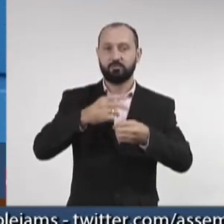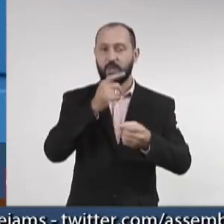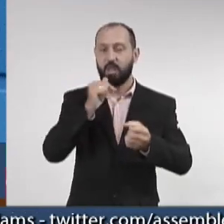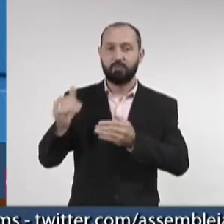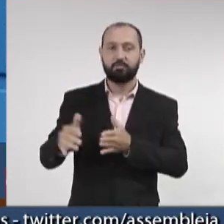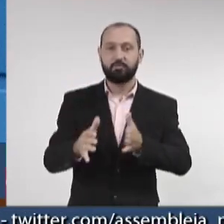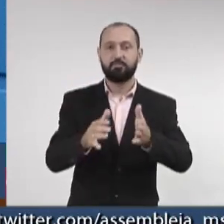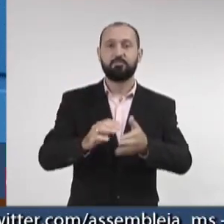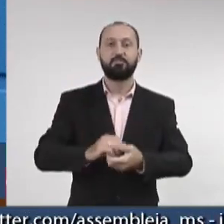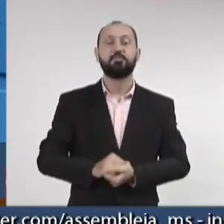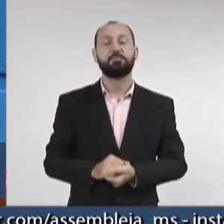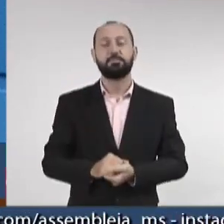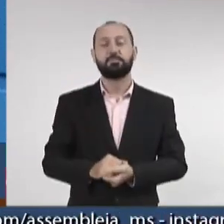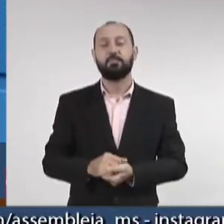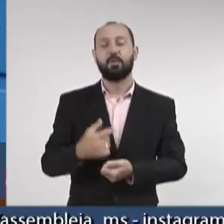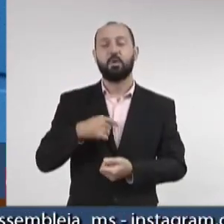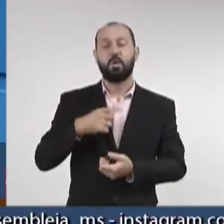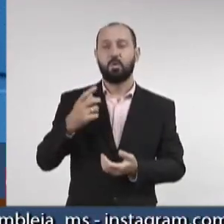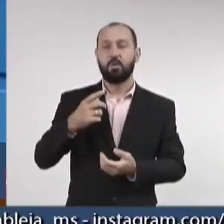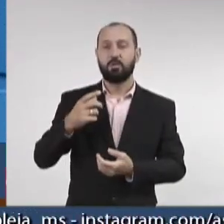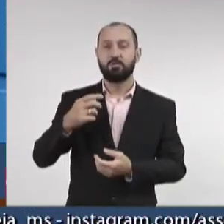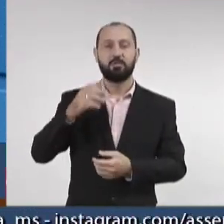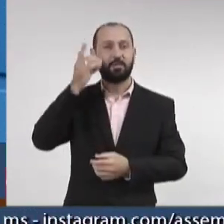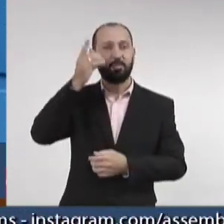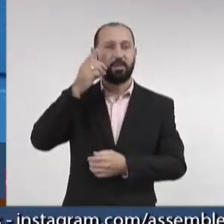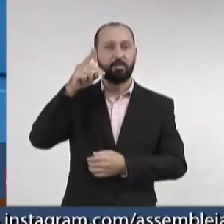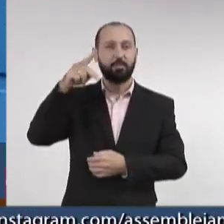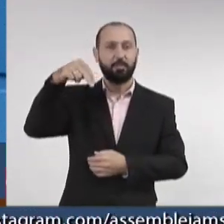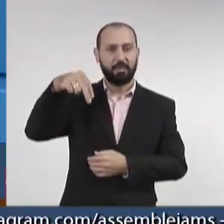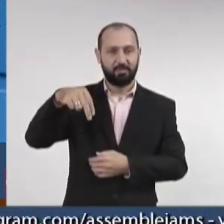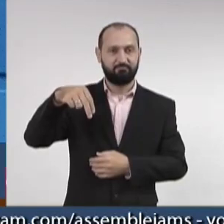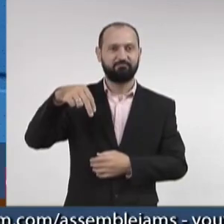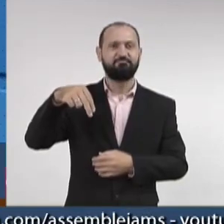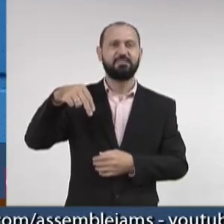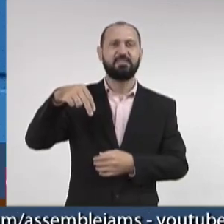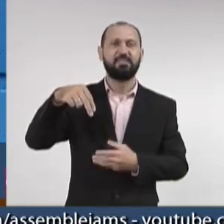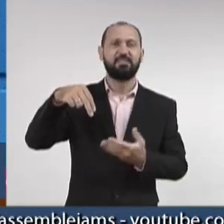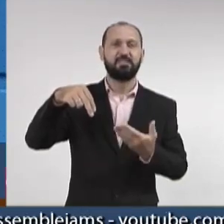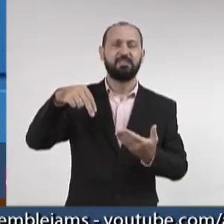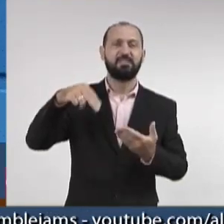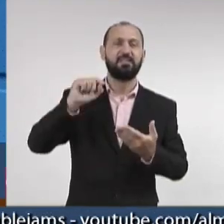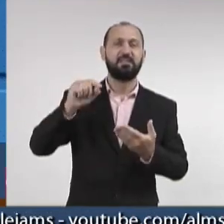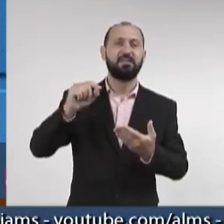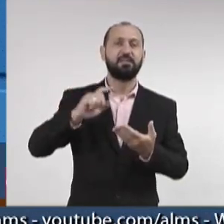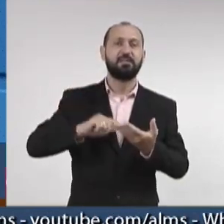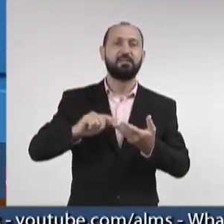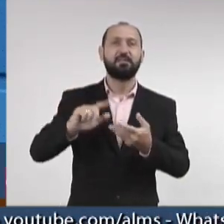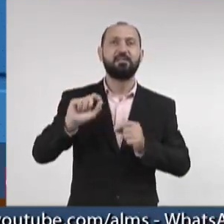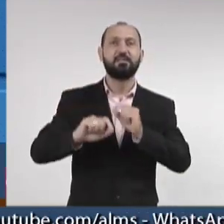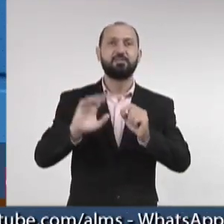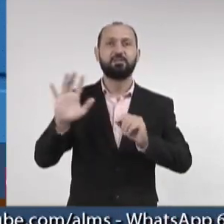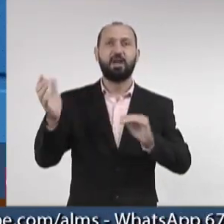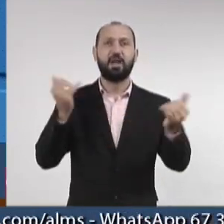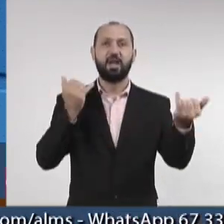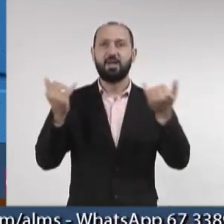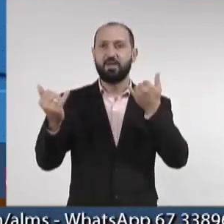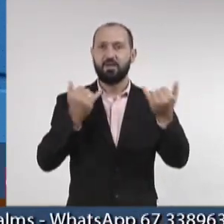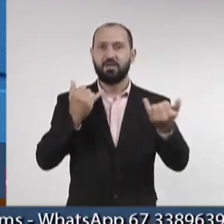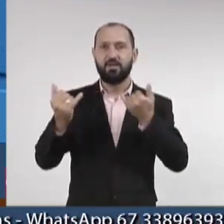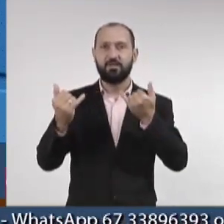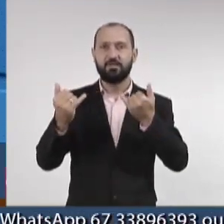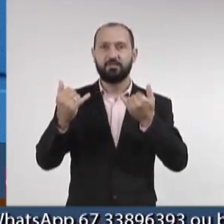grande presença e facilitando assim a invasão nesta fazenda já citada lá